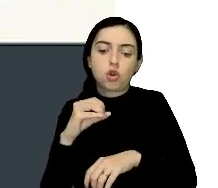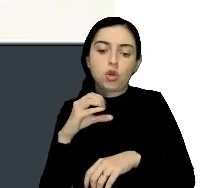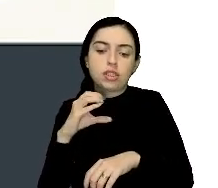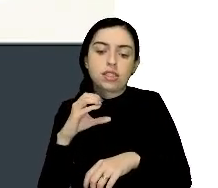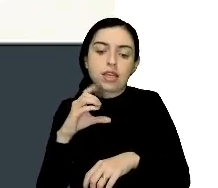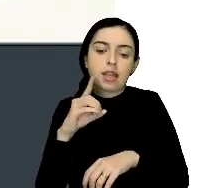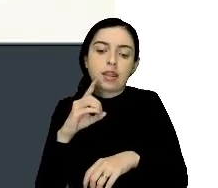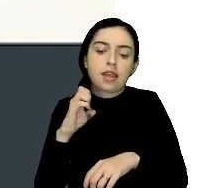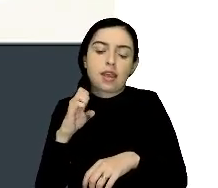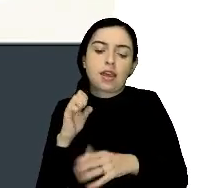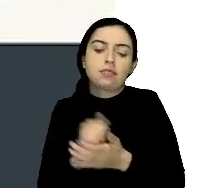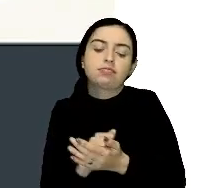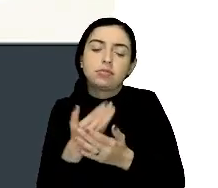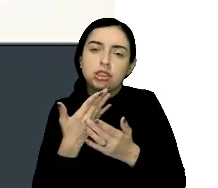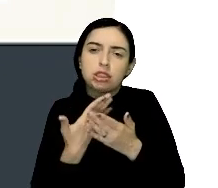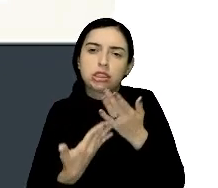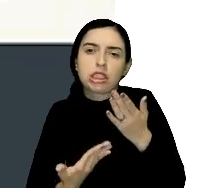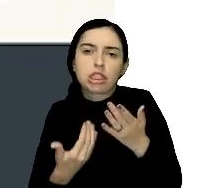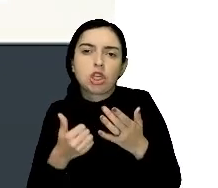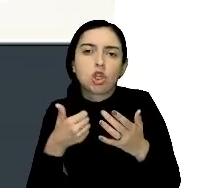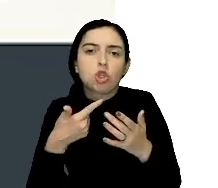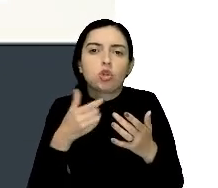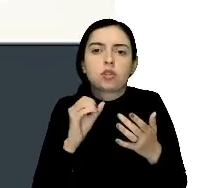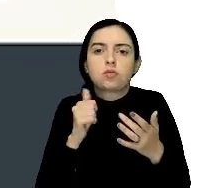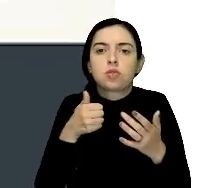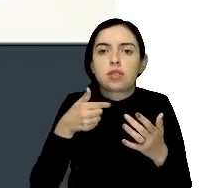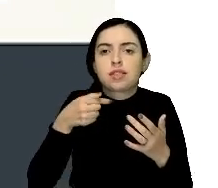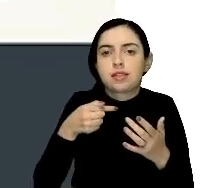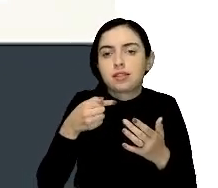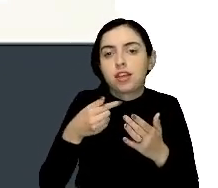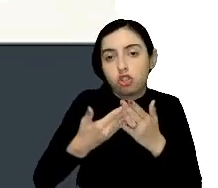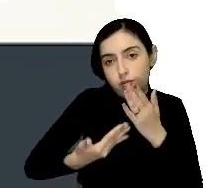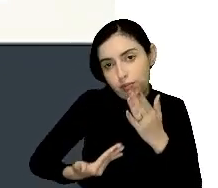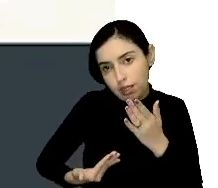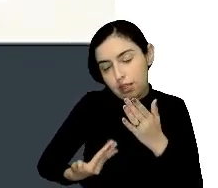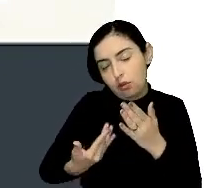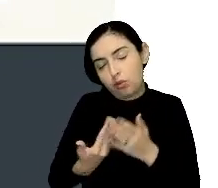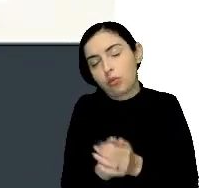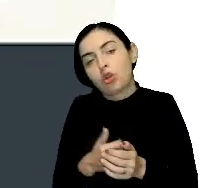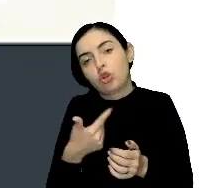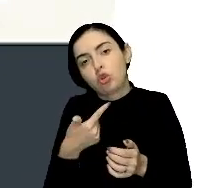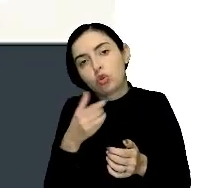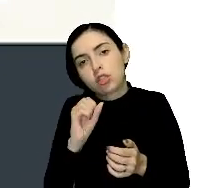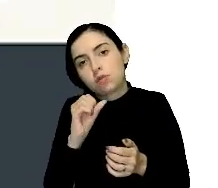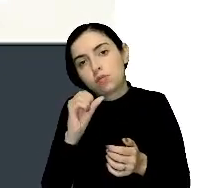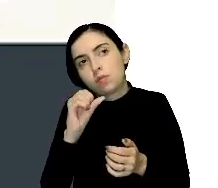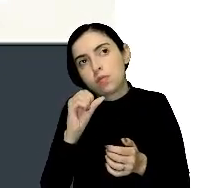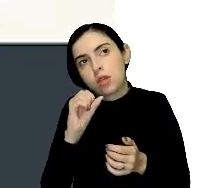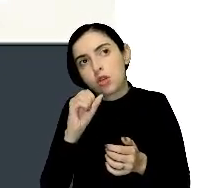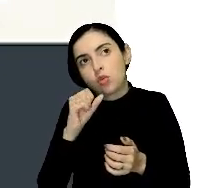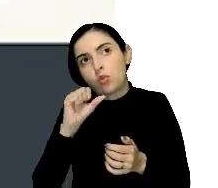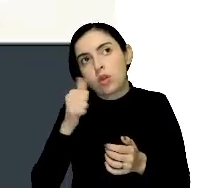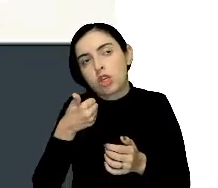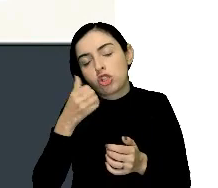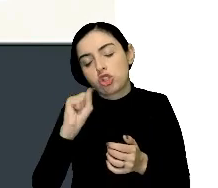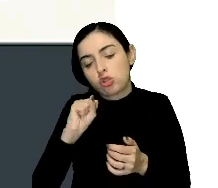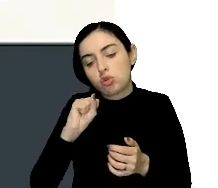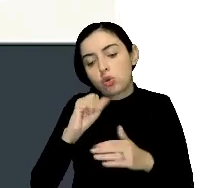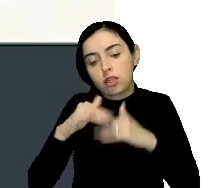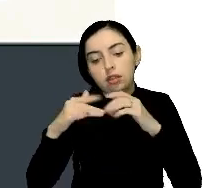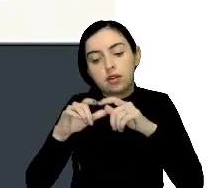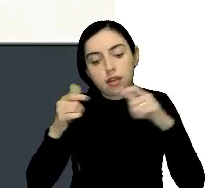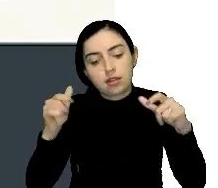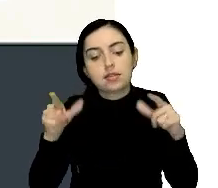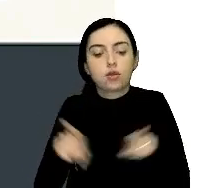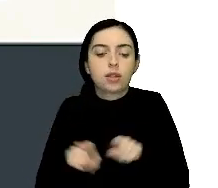queda. Em 2018, a gente teve um crescimento de novo. Então, são 5,3 milhões de imigrantes que chegaram a